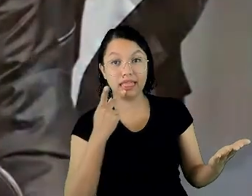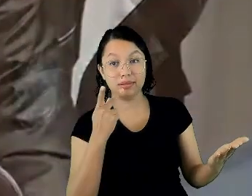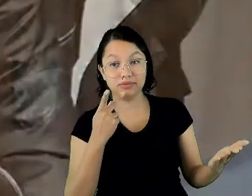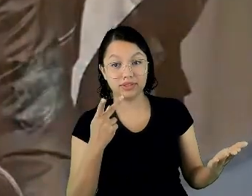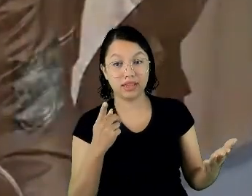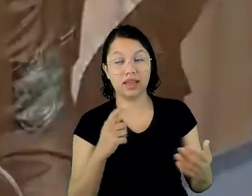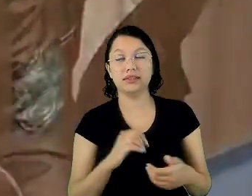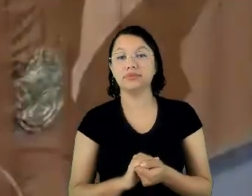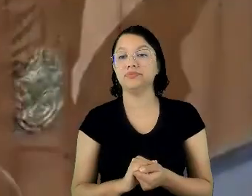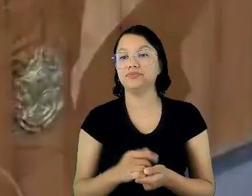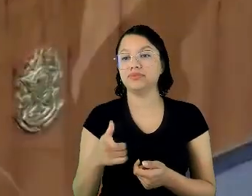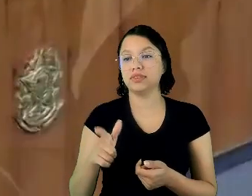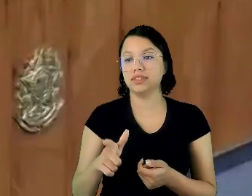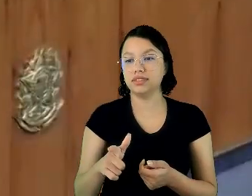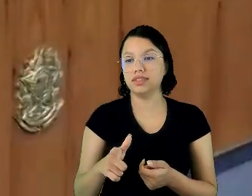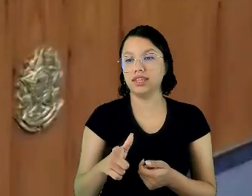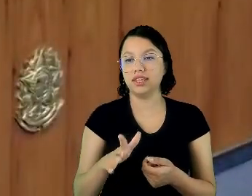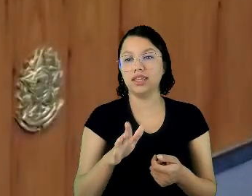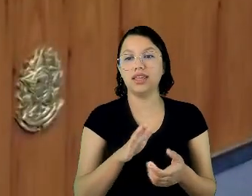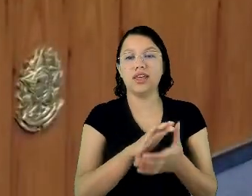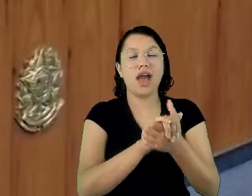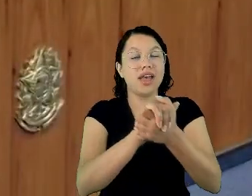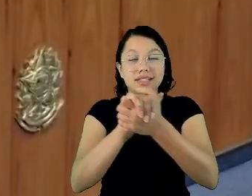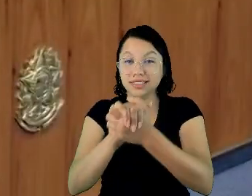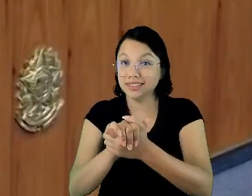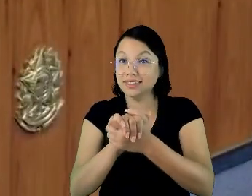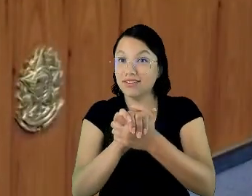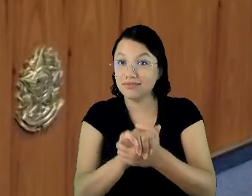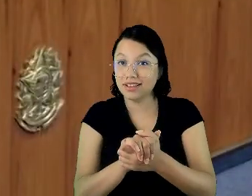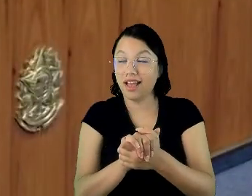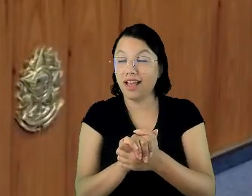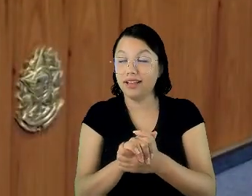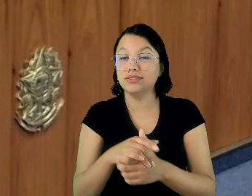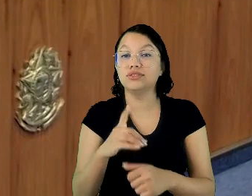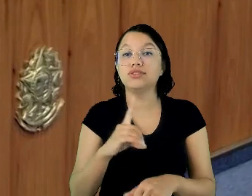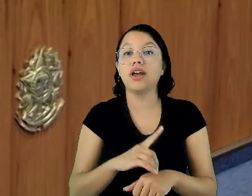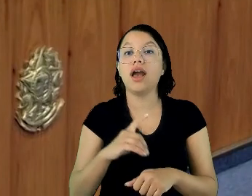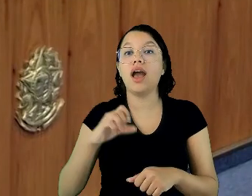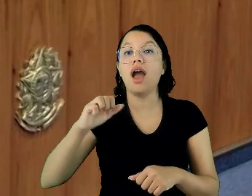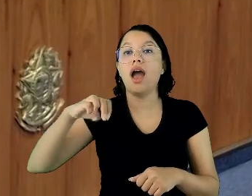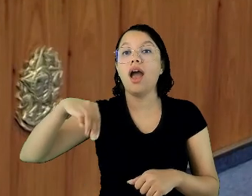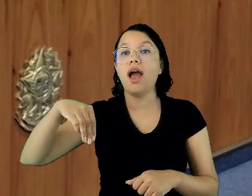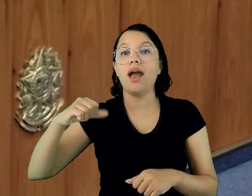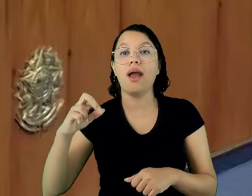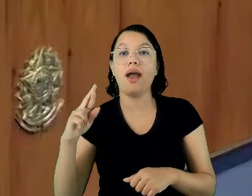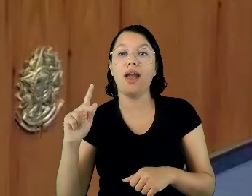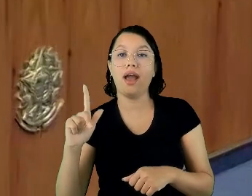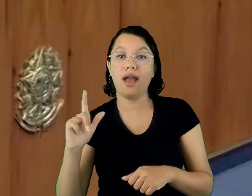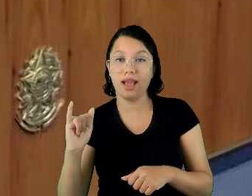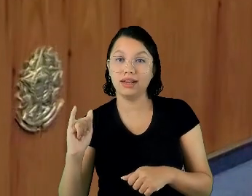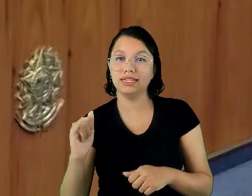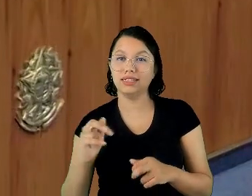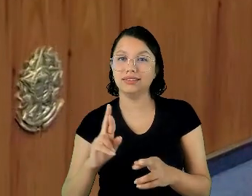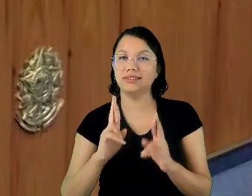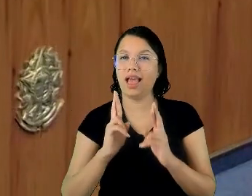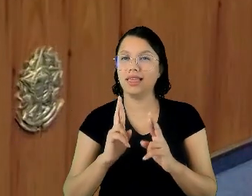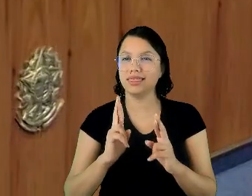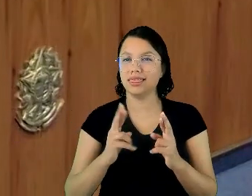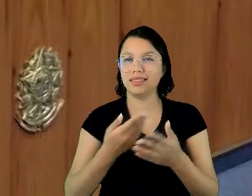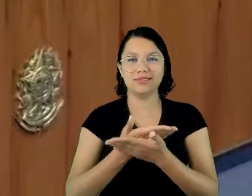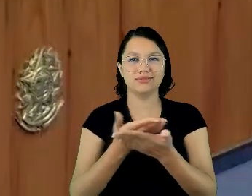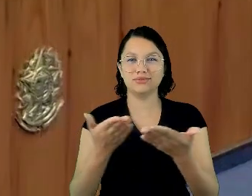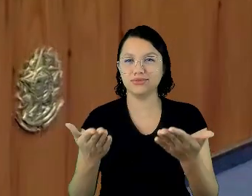doutora Marli, eu estou vendo ela aqui, desejar a ela muita força